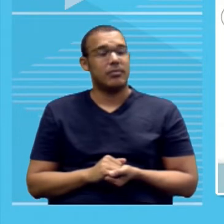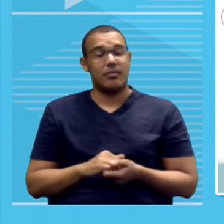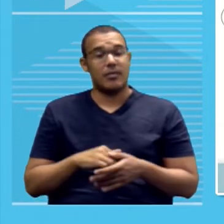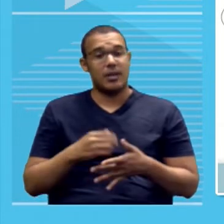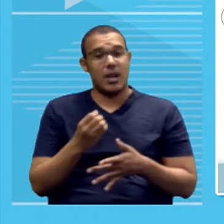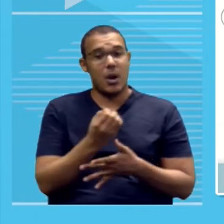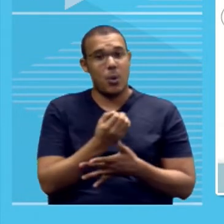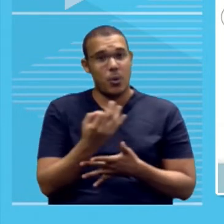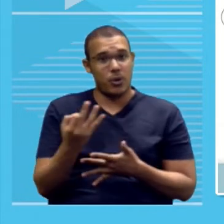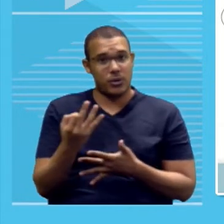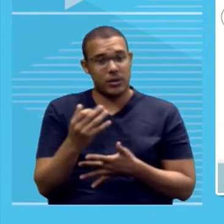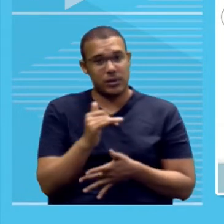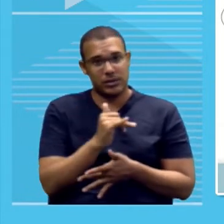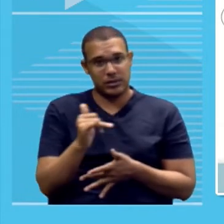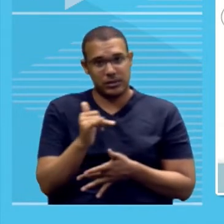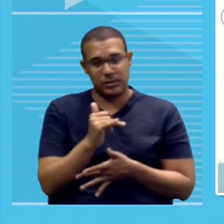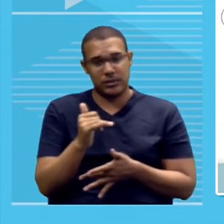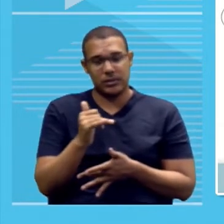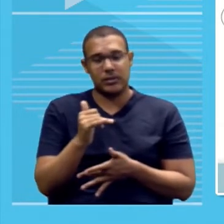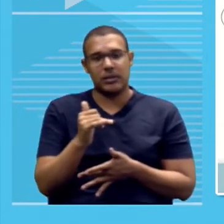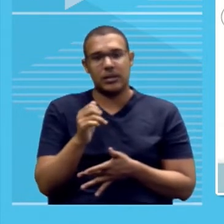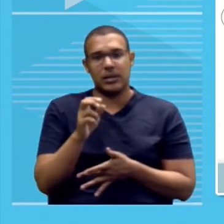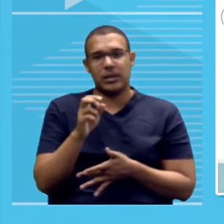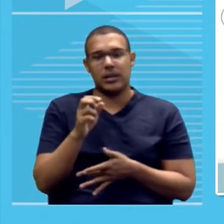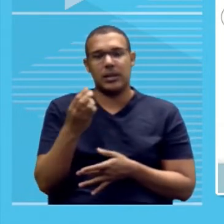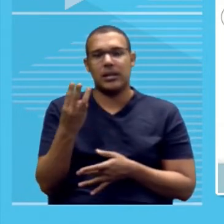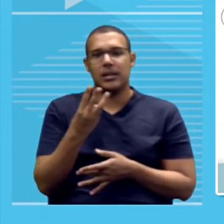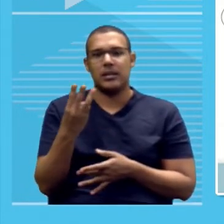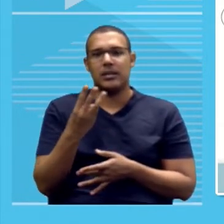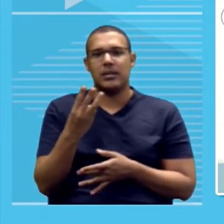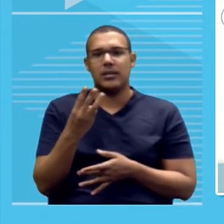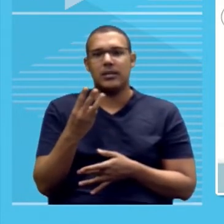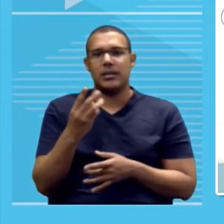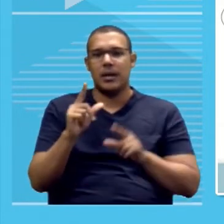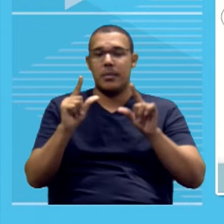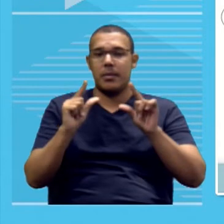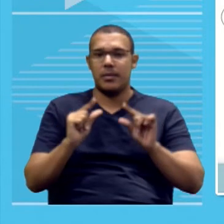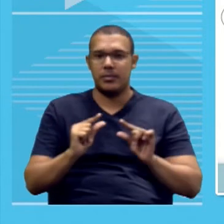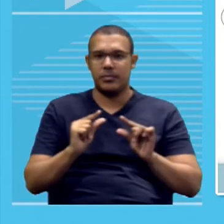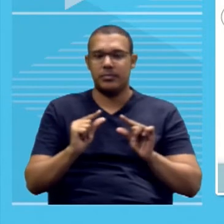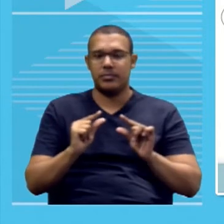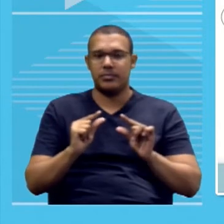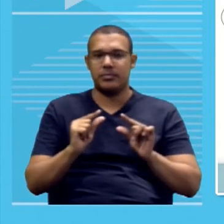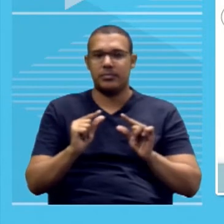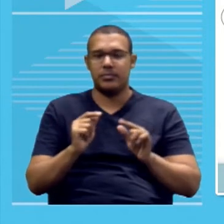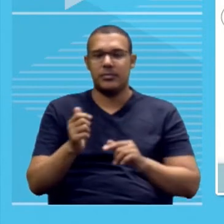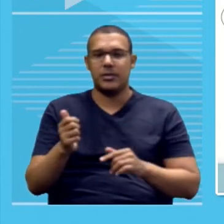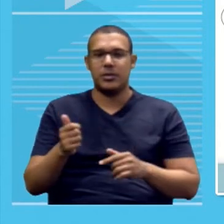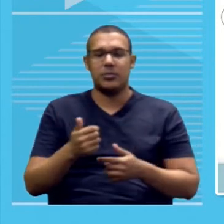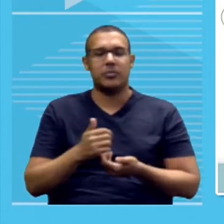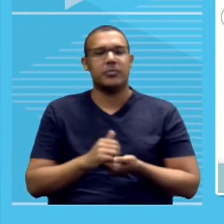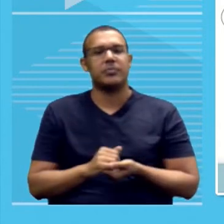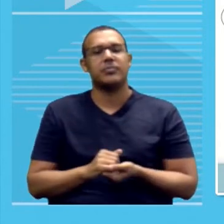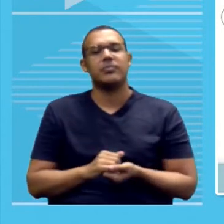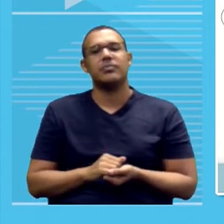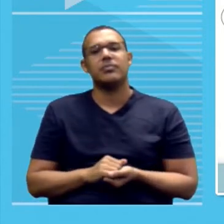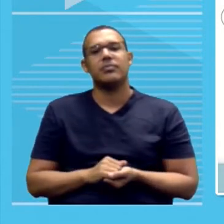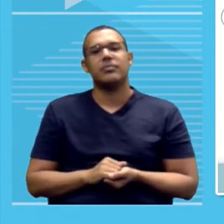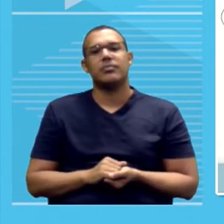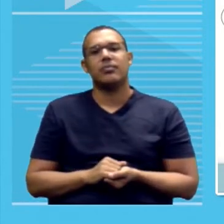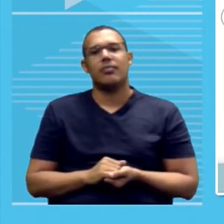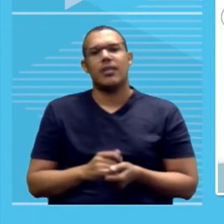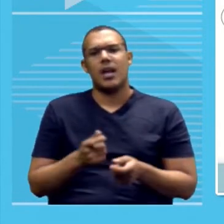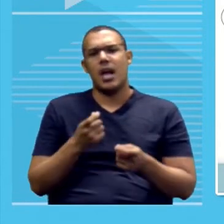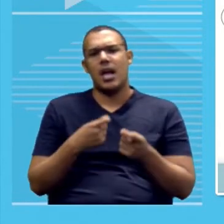de energia, o consumo elétrico da lâmpada de LED é inferior. Então, 2 pontos para ela. A